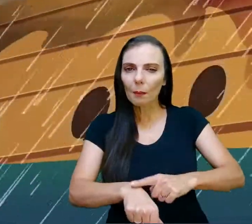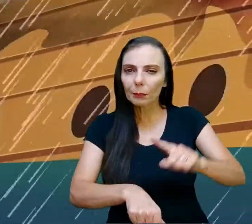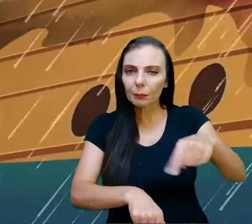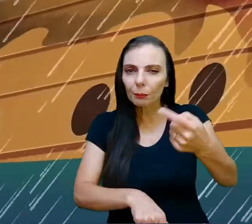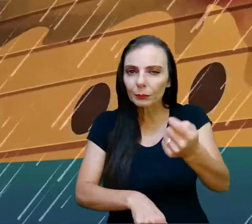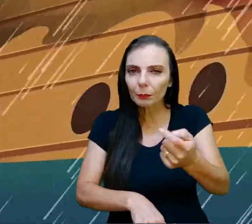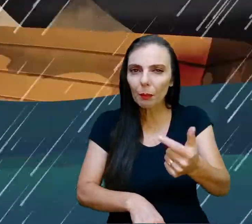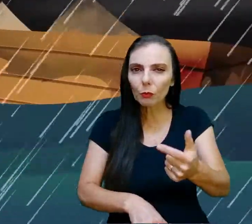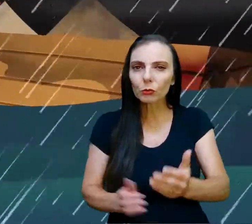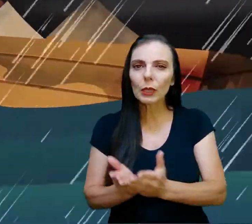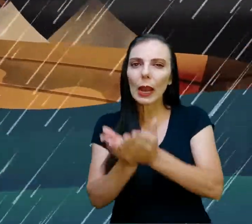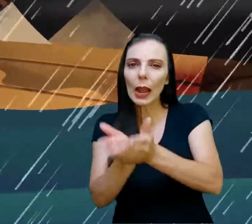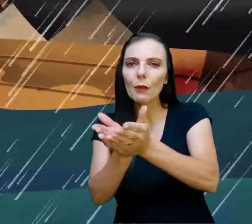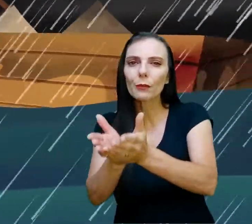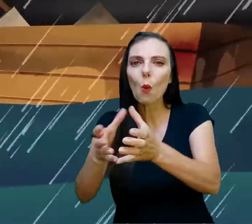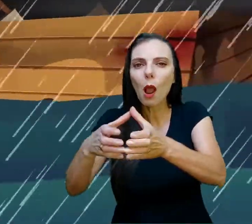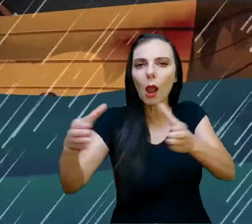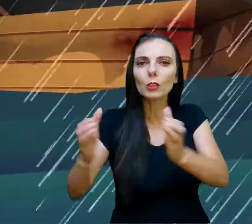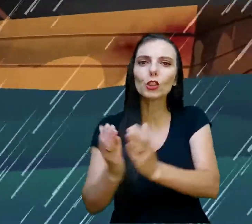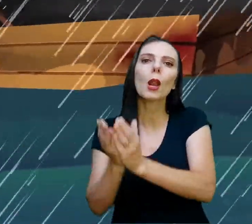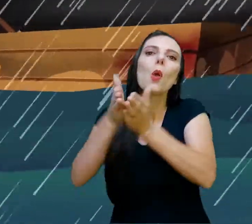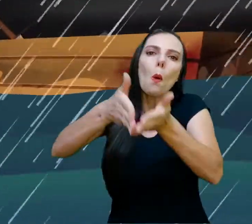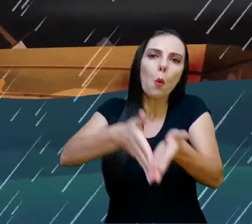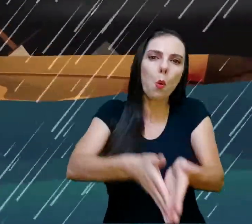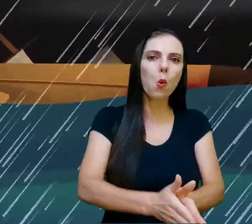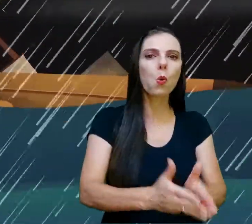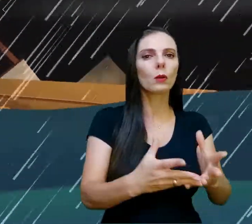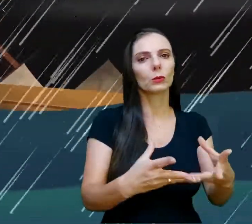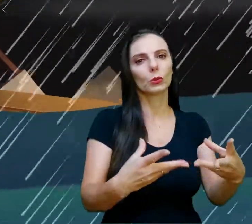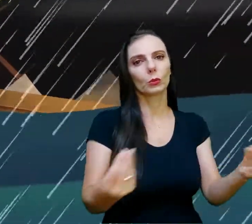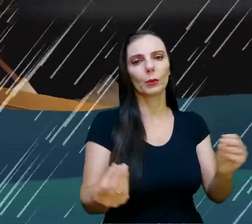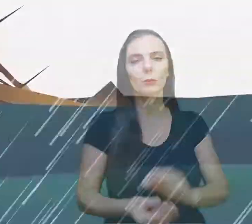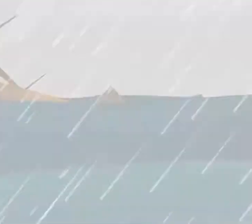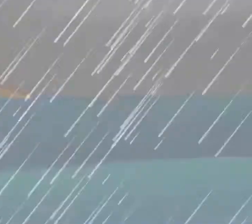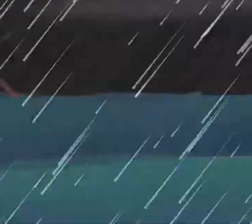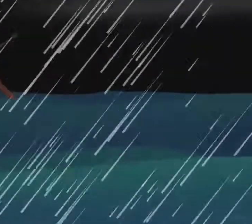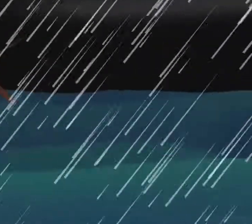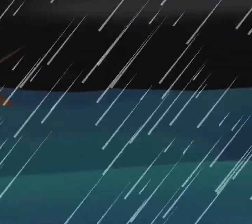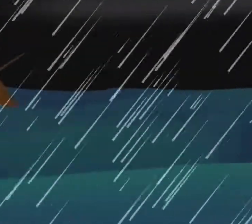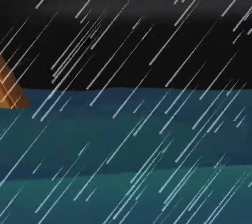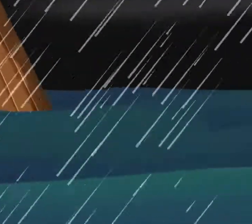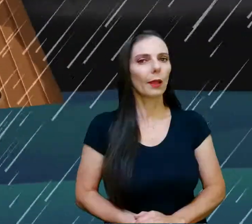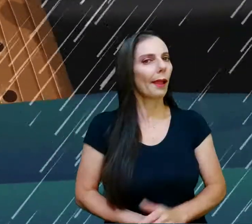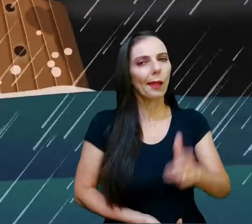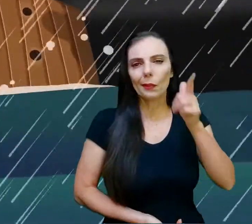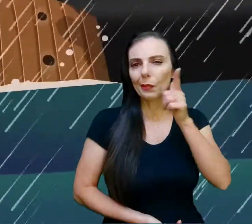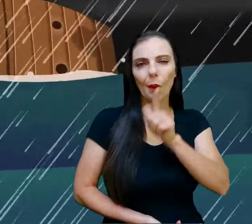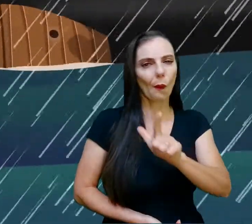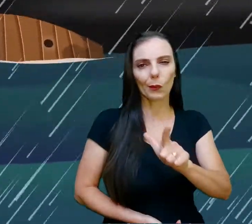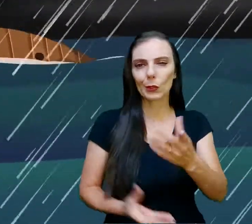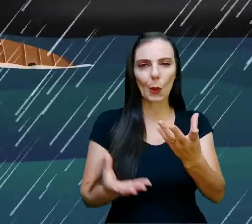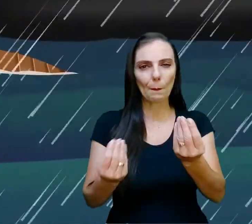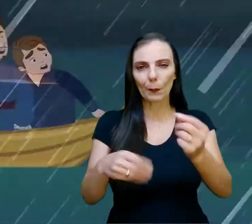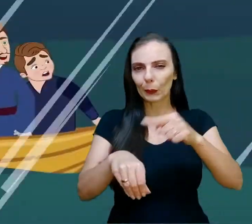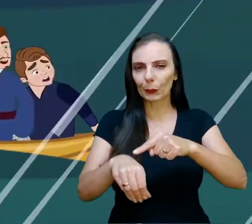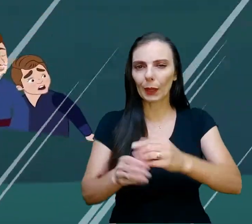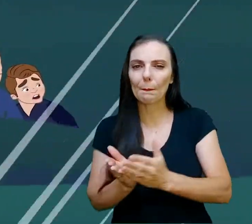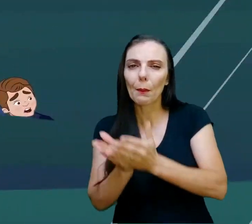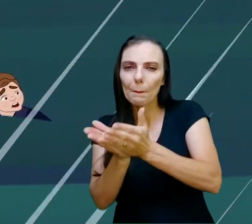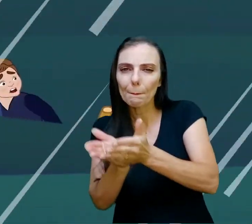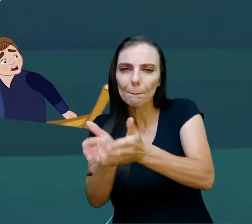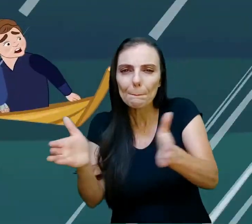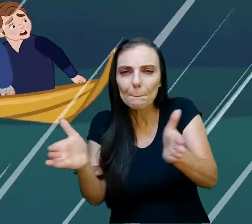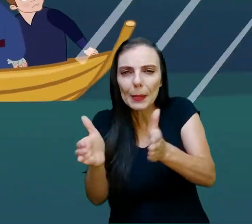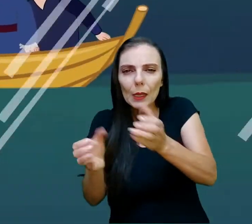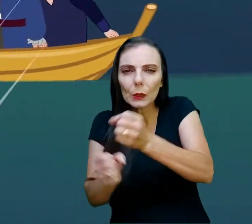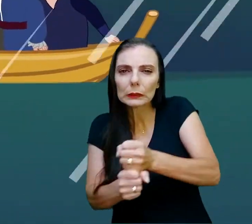Mas pouco tempo depois, o navio afundou e desapareceu. Eles não puderam ficar nesse barquinho por